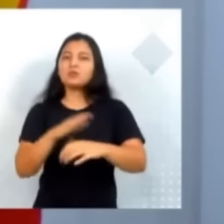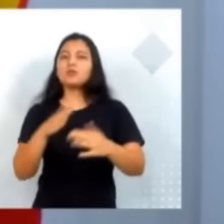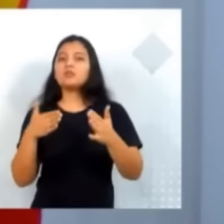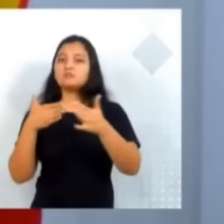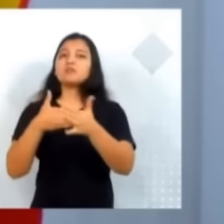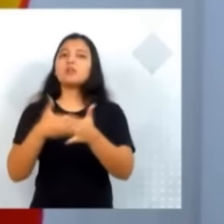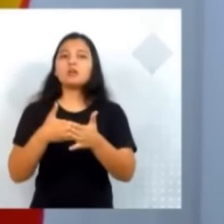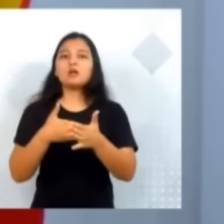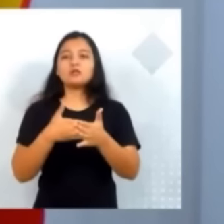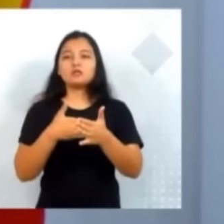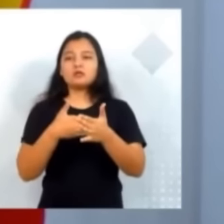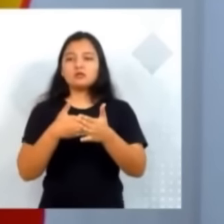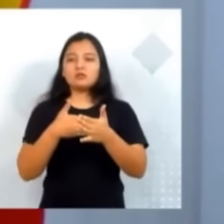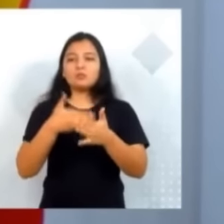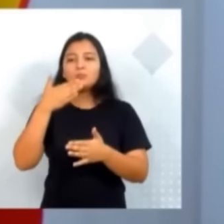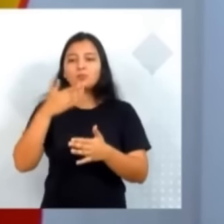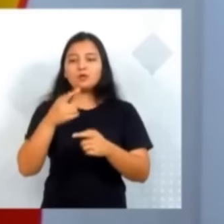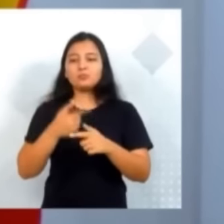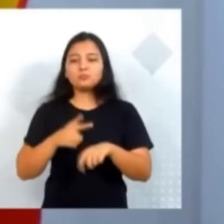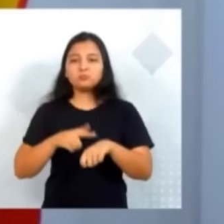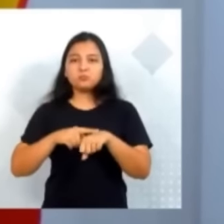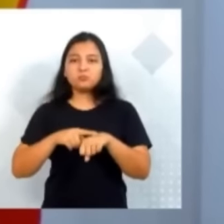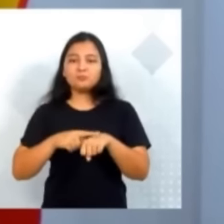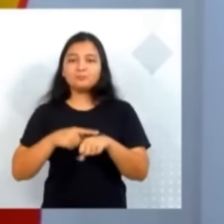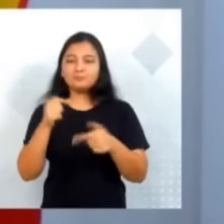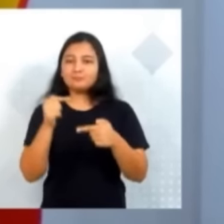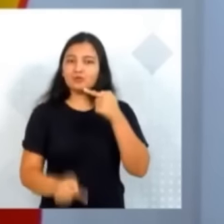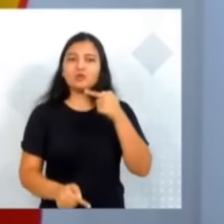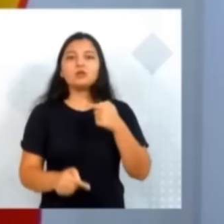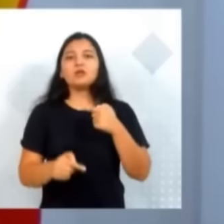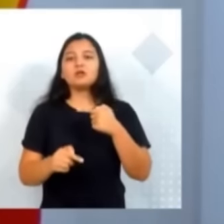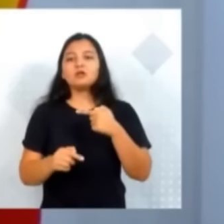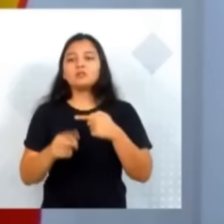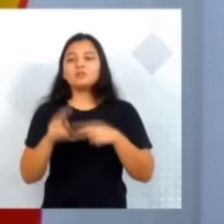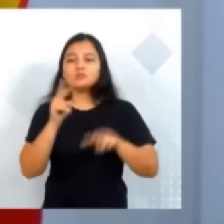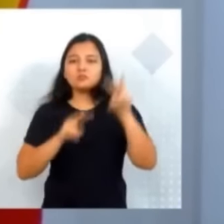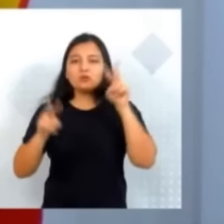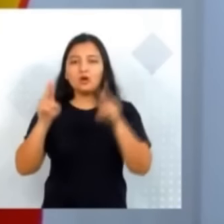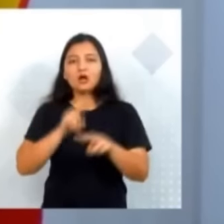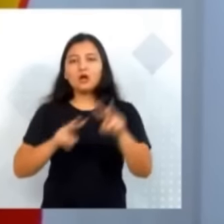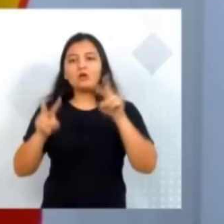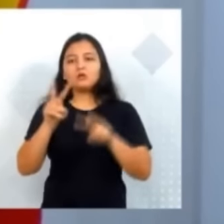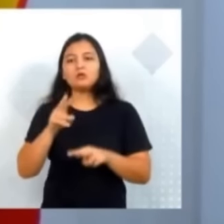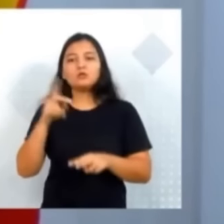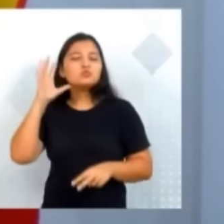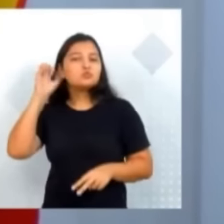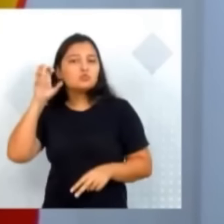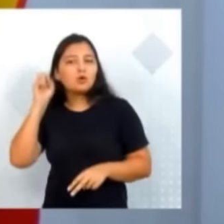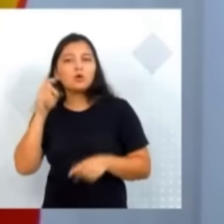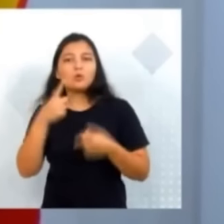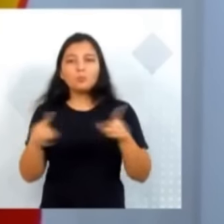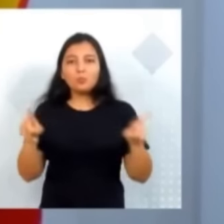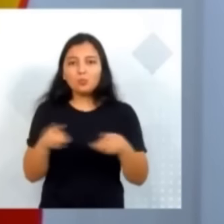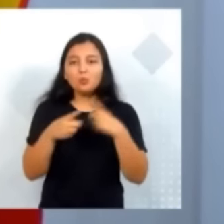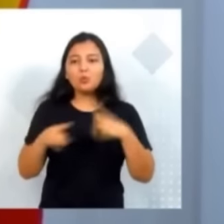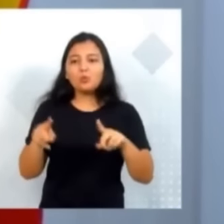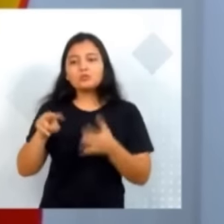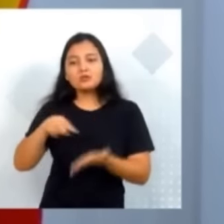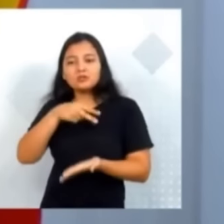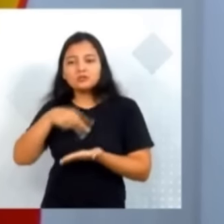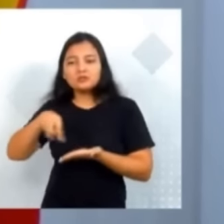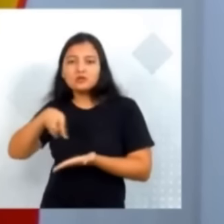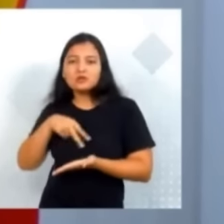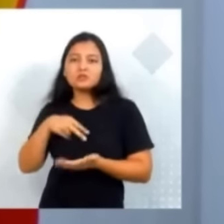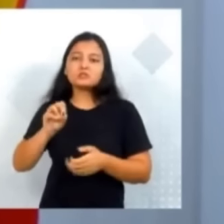documentos pornográficos e obscenos, sejam eles audiovisuais, através de imagens, sons, músicas, coreografias ou qualquer outra